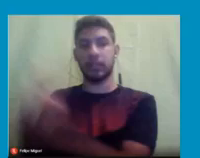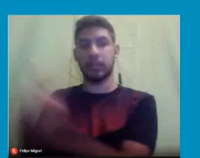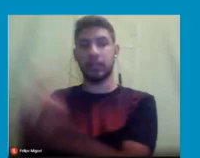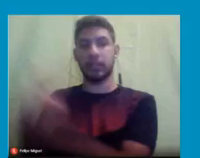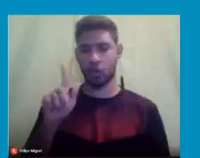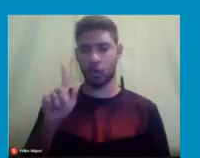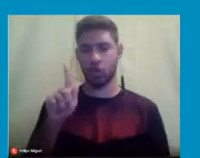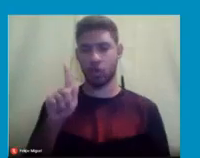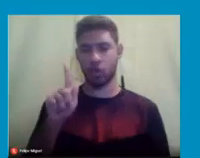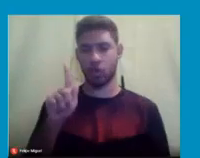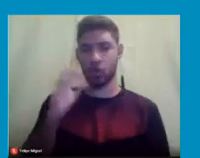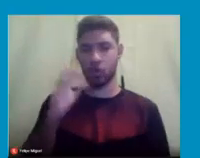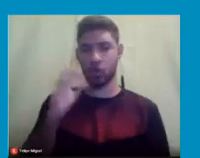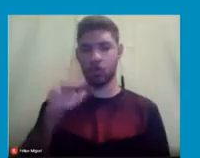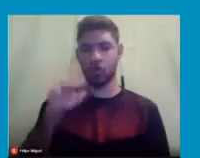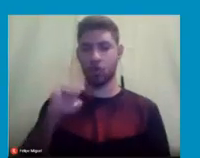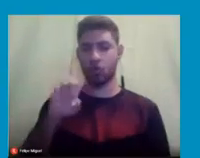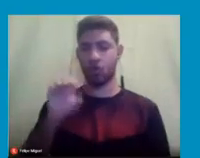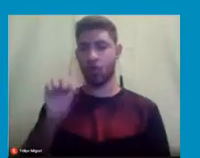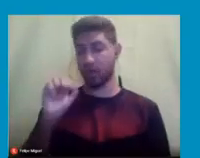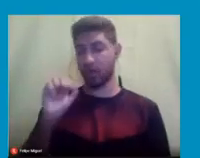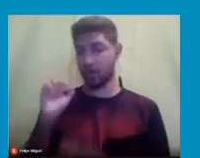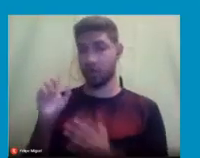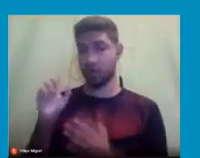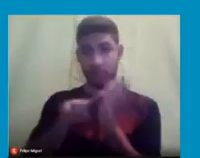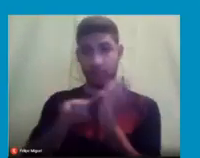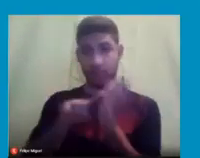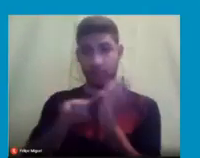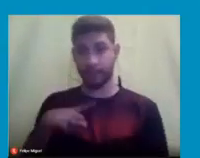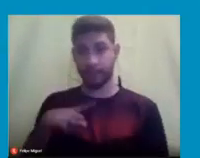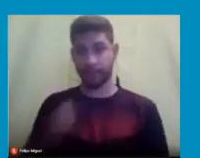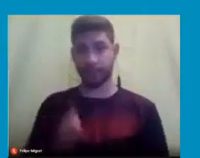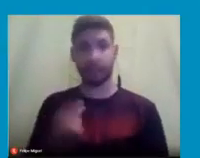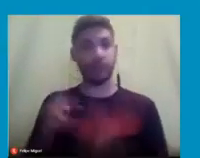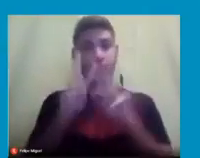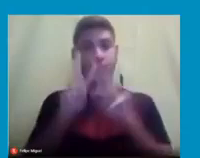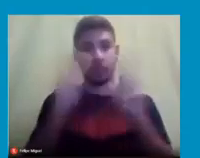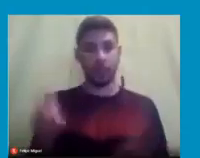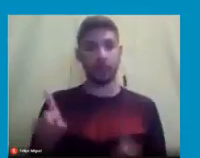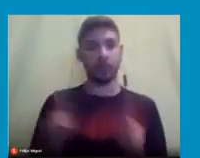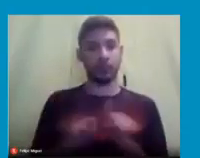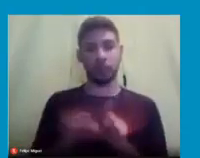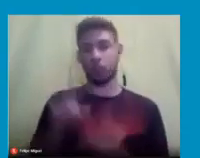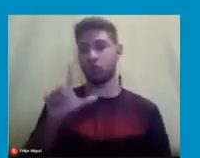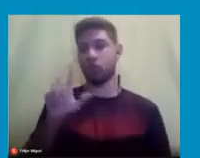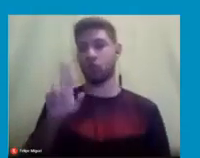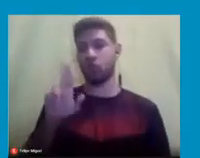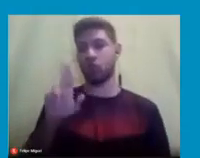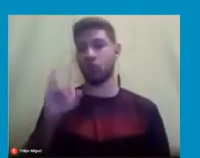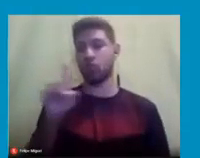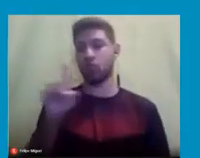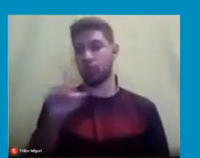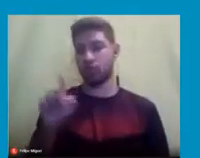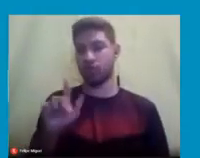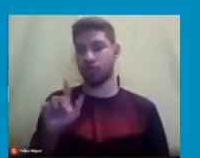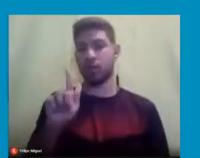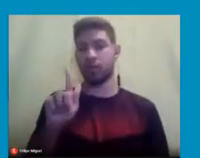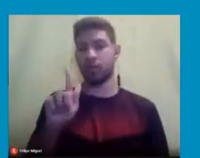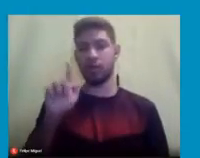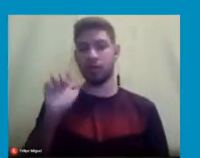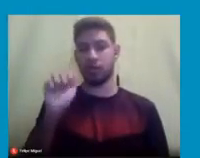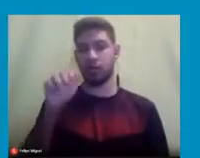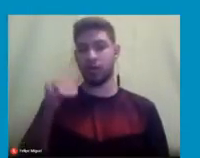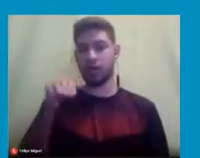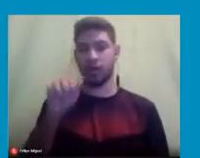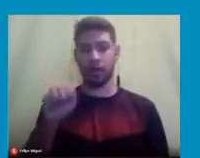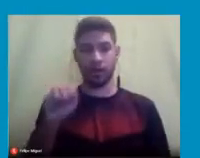Quilombola no Rio de Janeiro, que fala isso, os livros sobre Luiz Gama. Também, eu estou com ele aqui, esqueci o nome,